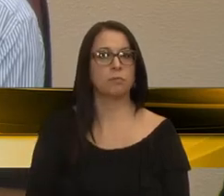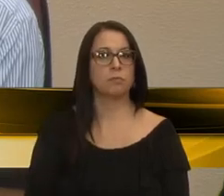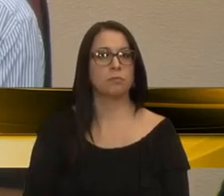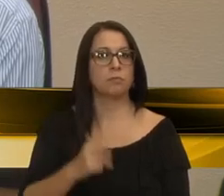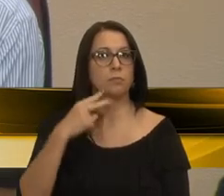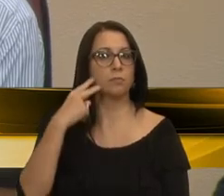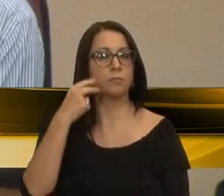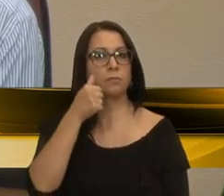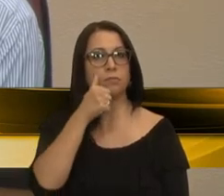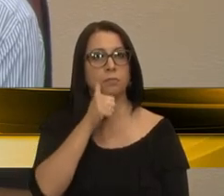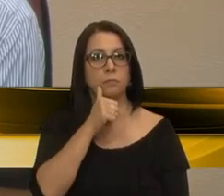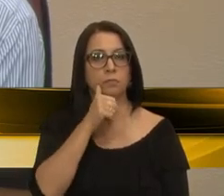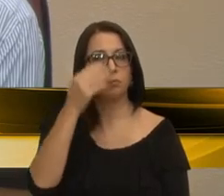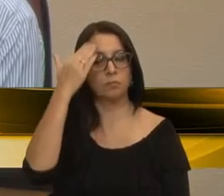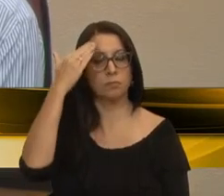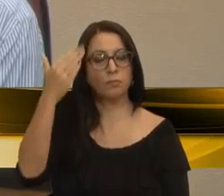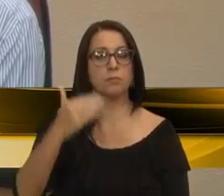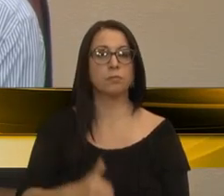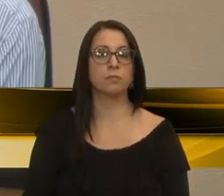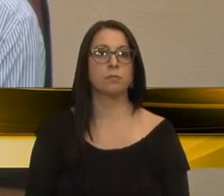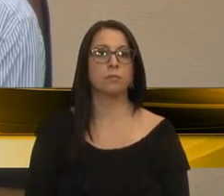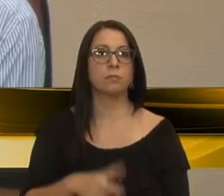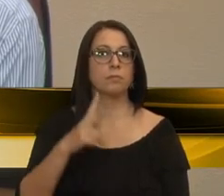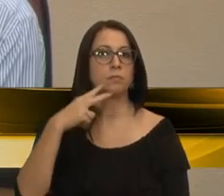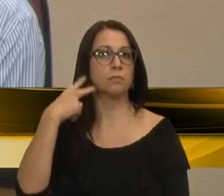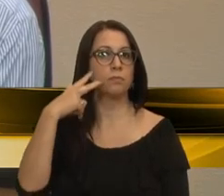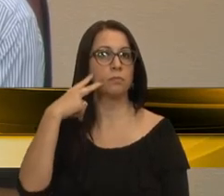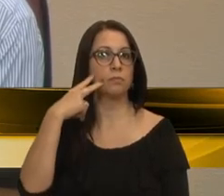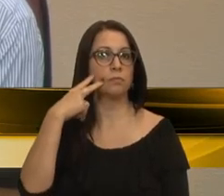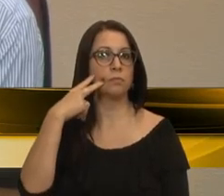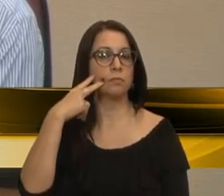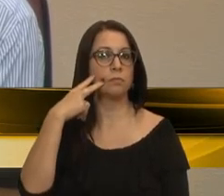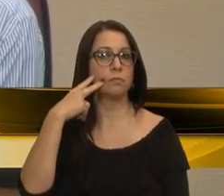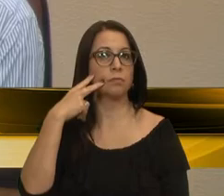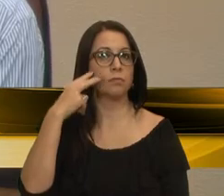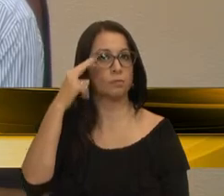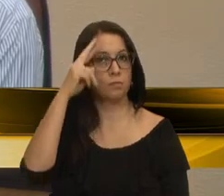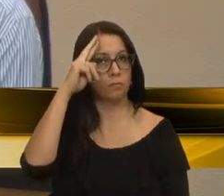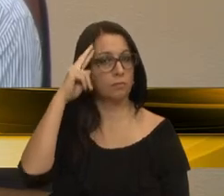Vereadora Paula, agradece. Vereador Rafael.